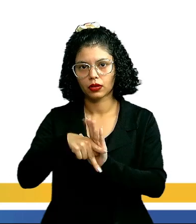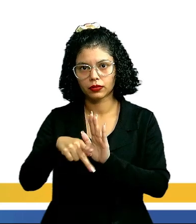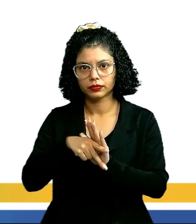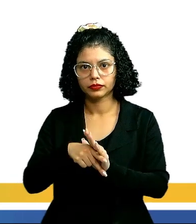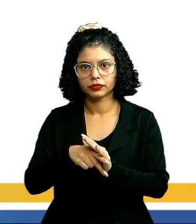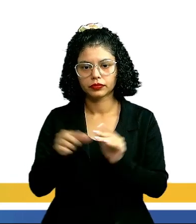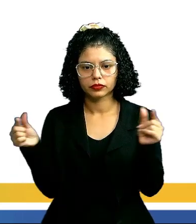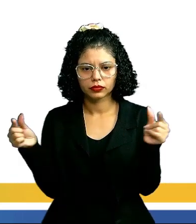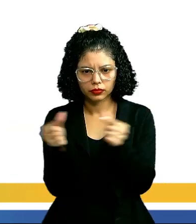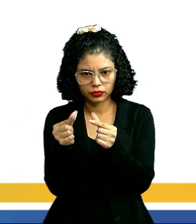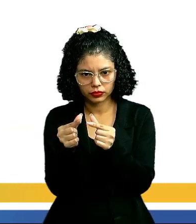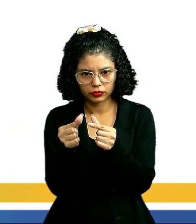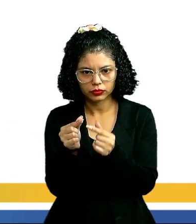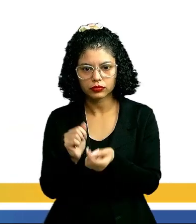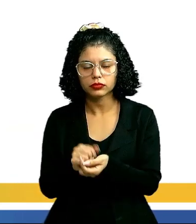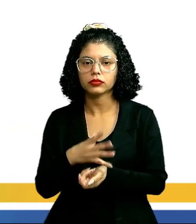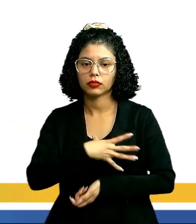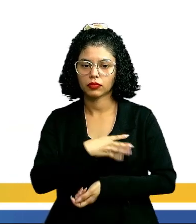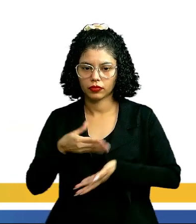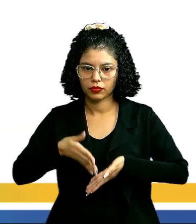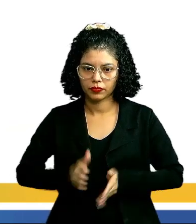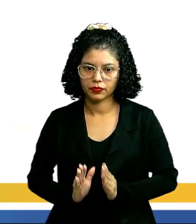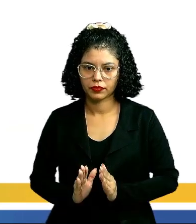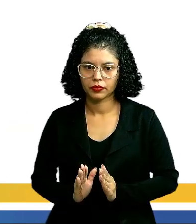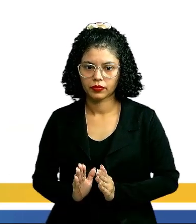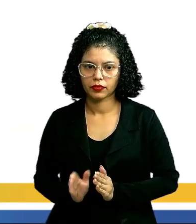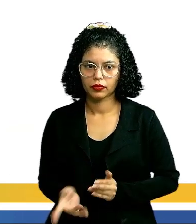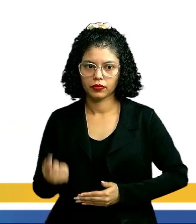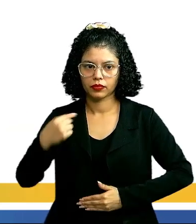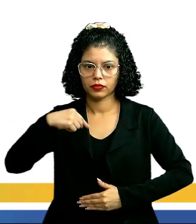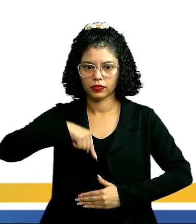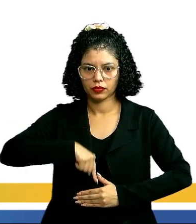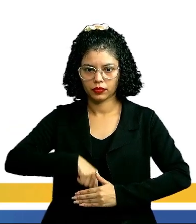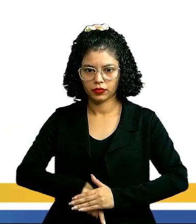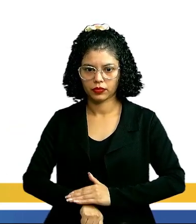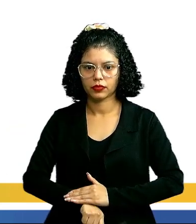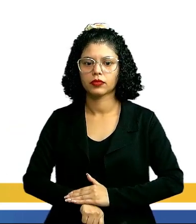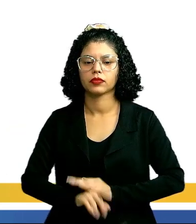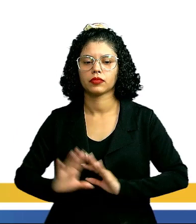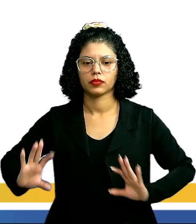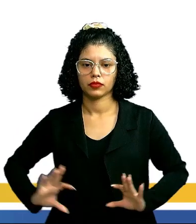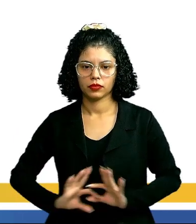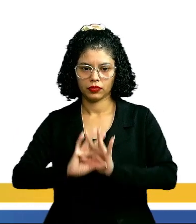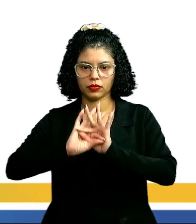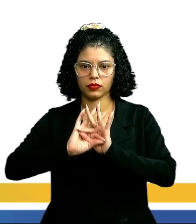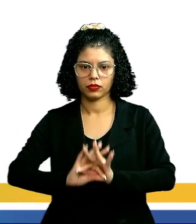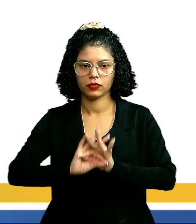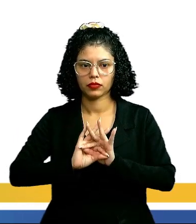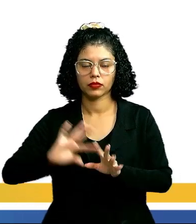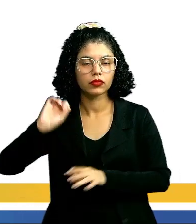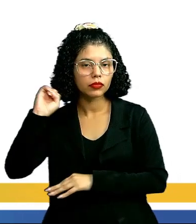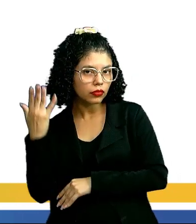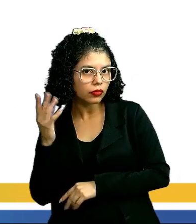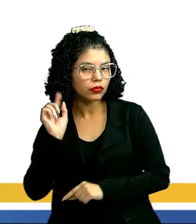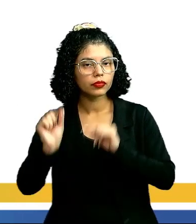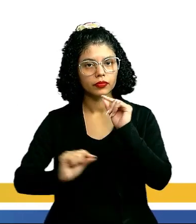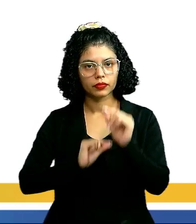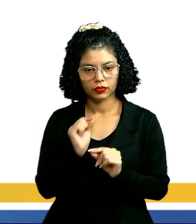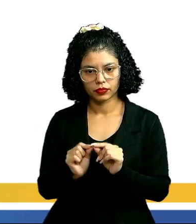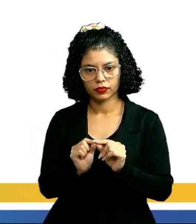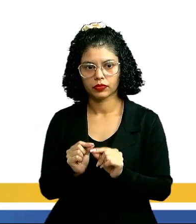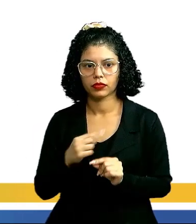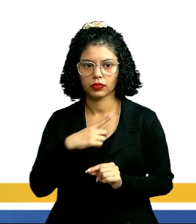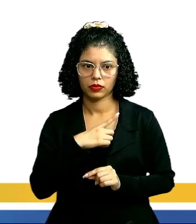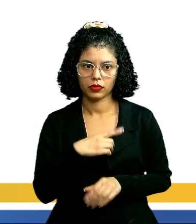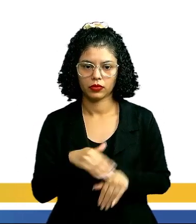é mais curto. O filhote nasce e vai permanecer ligado à mãe. No caso,